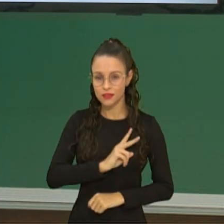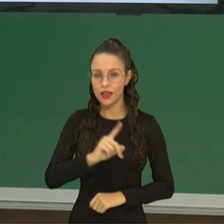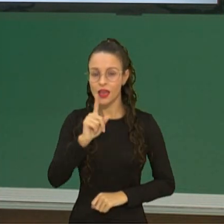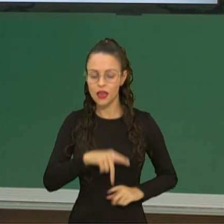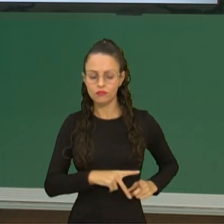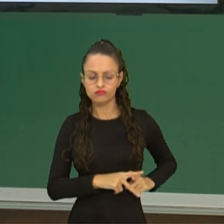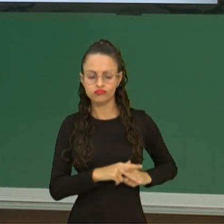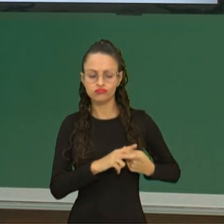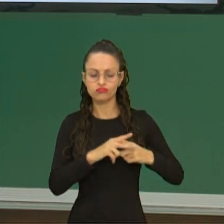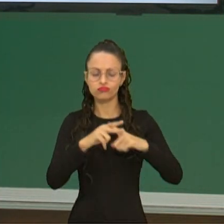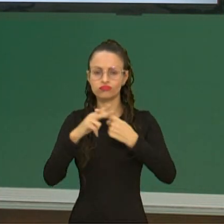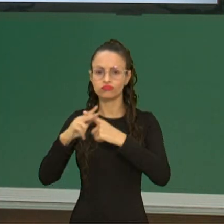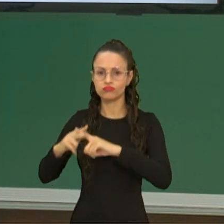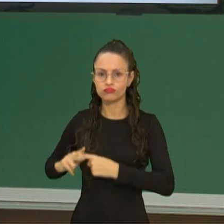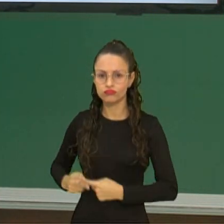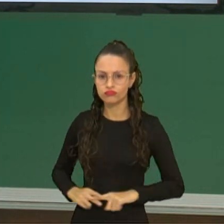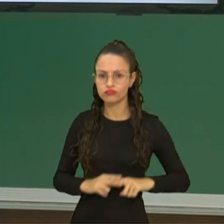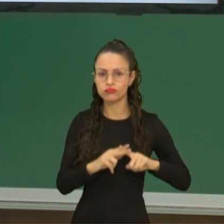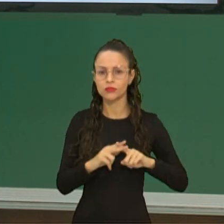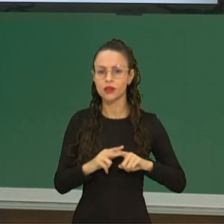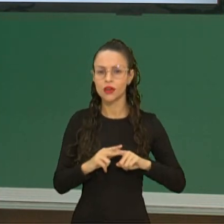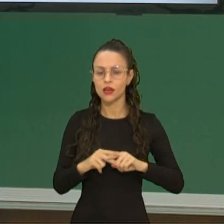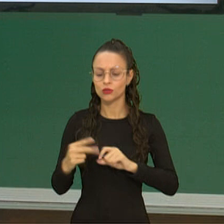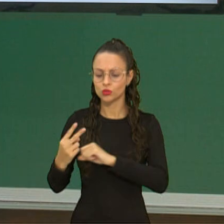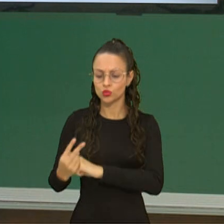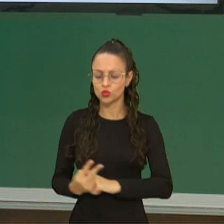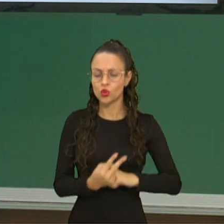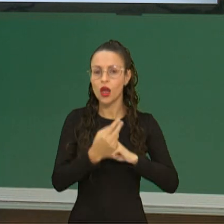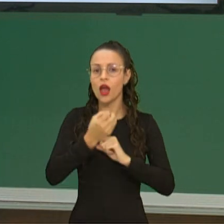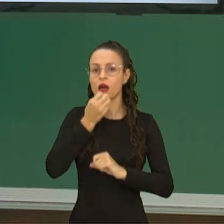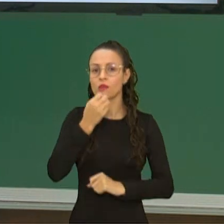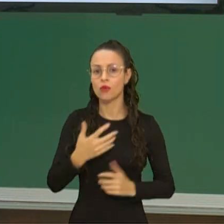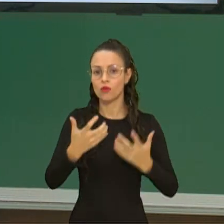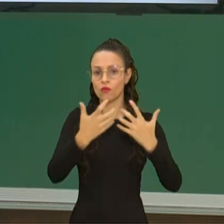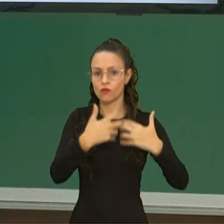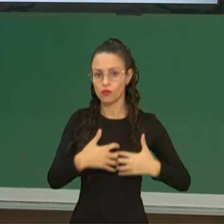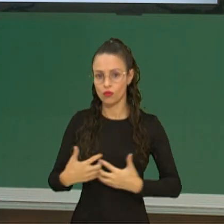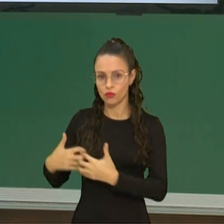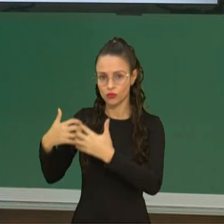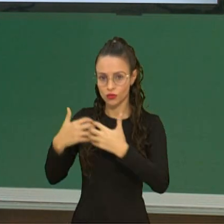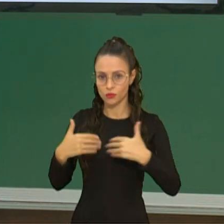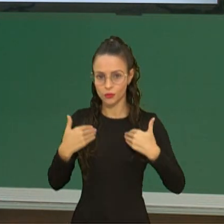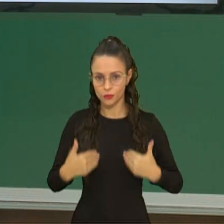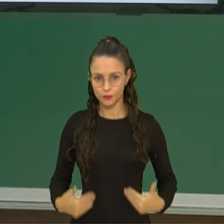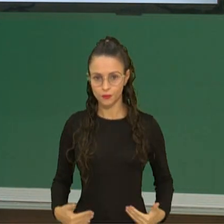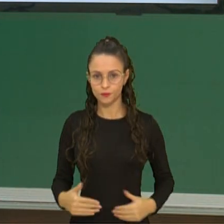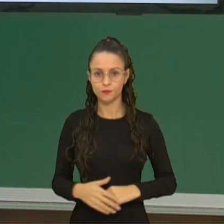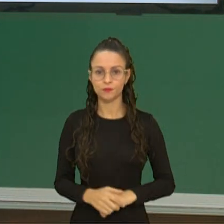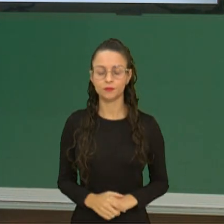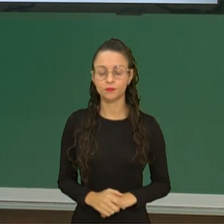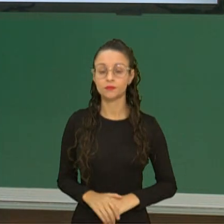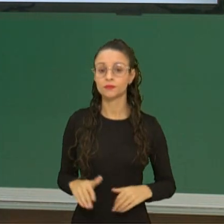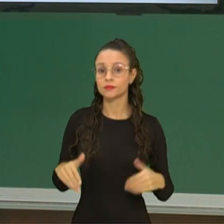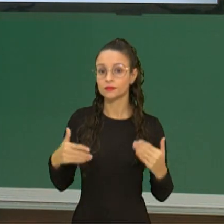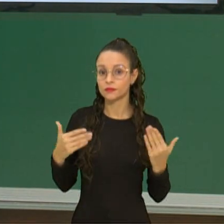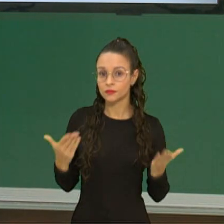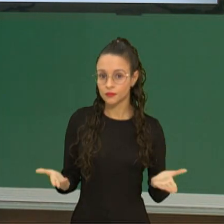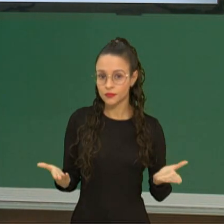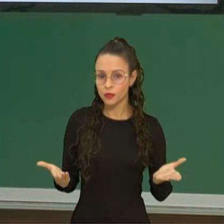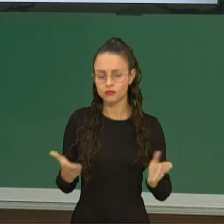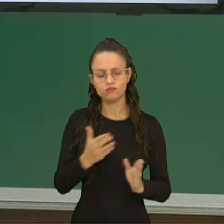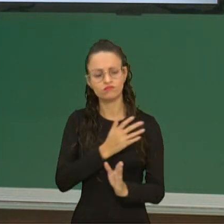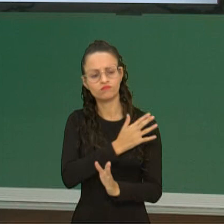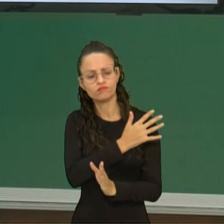estão relacionados ao manutenção ao bom funcionamento do organismo bom então a gente já